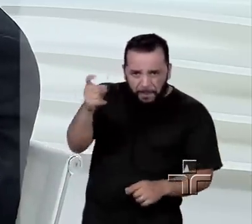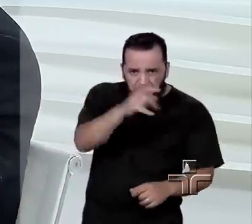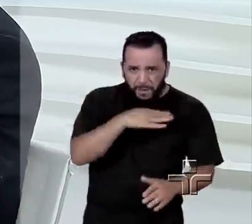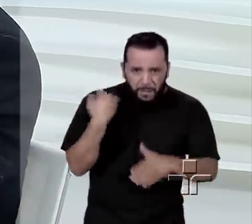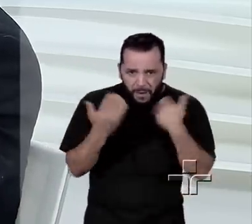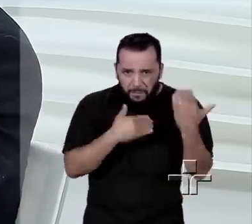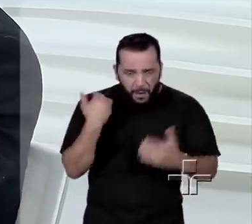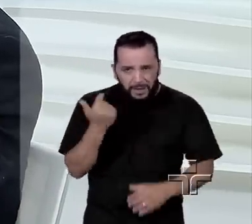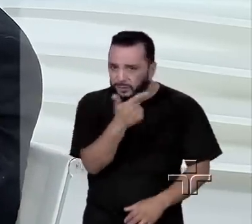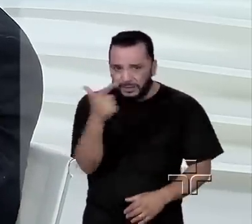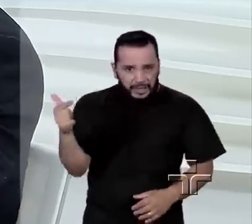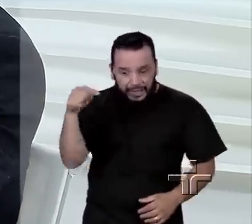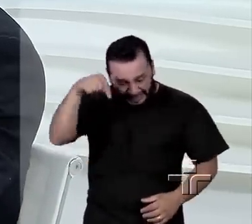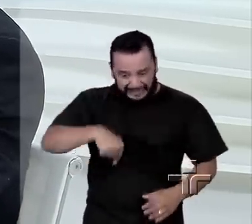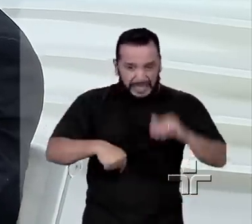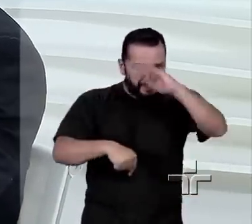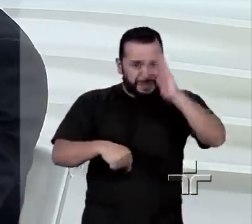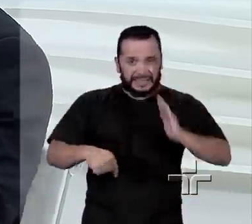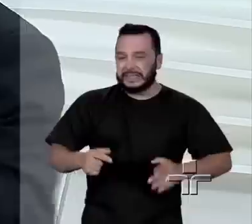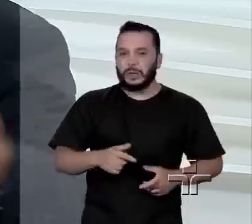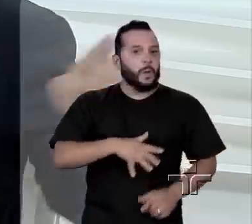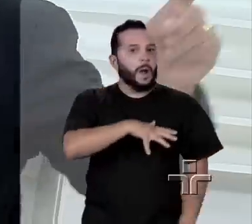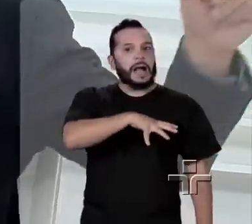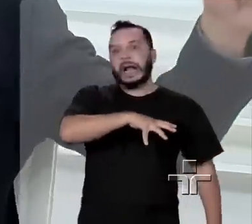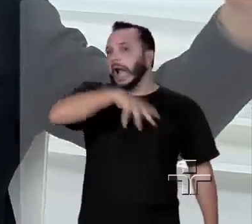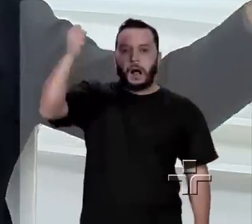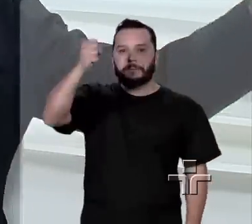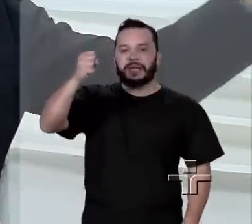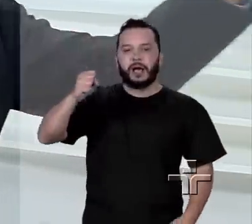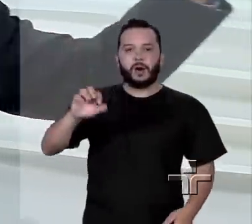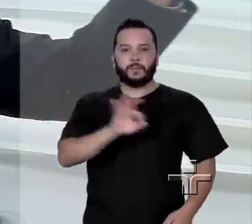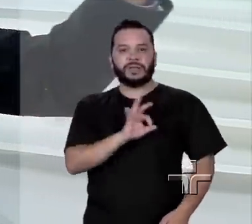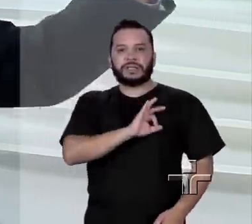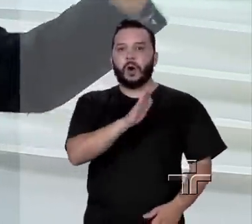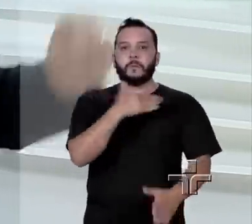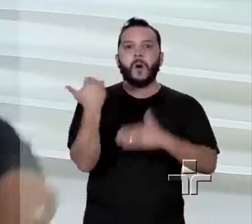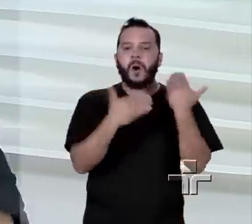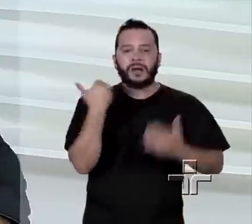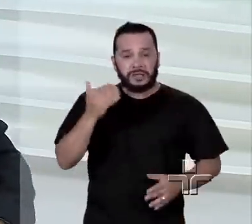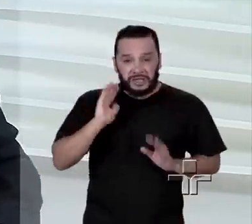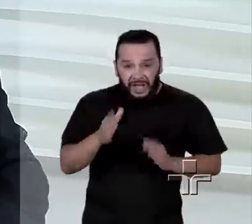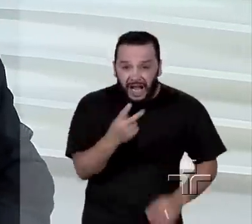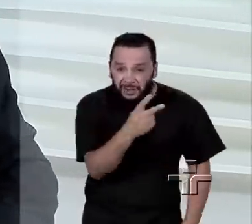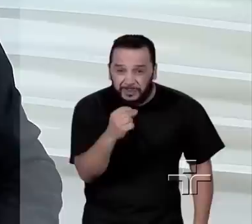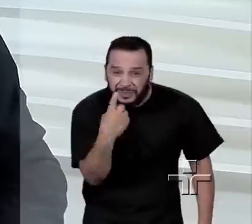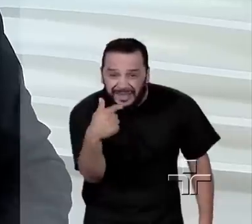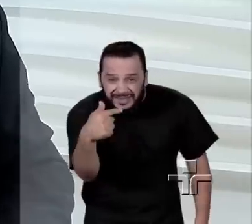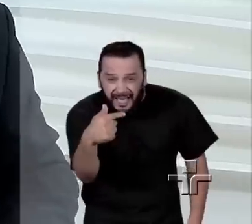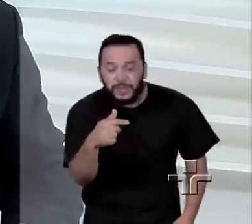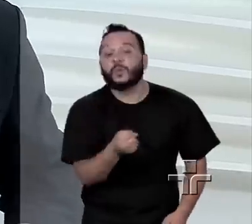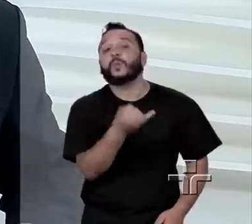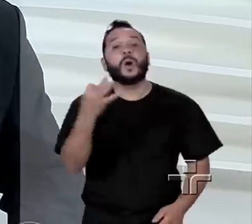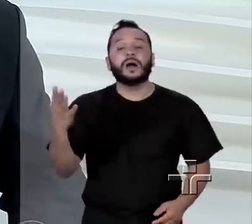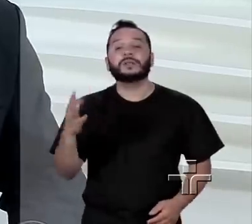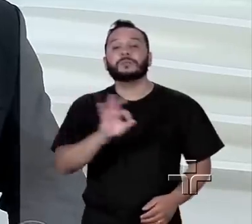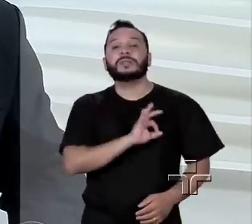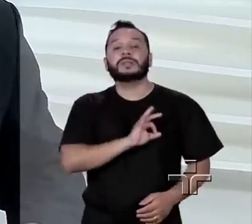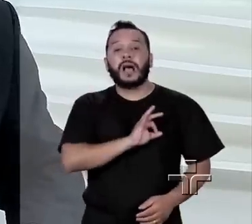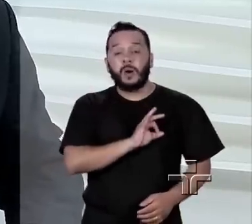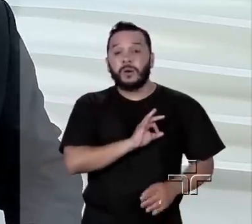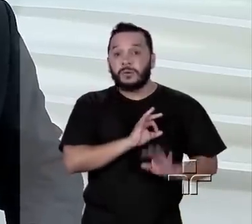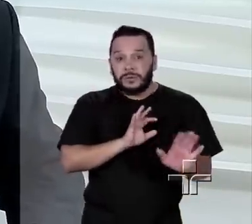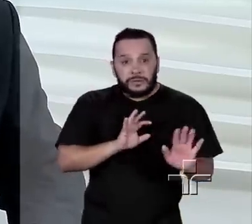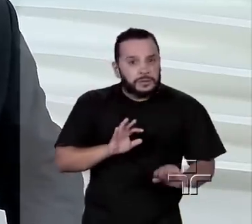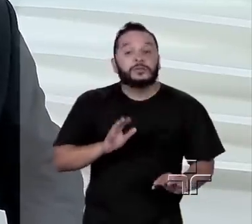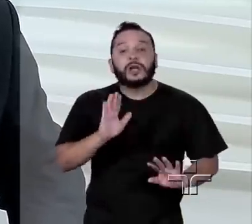Nenhum. Nós enterramos oficialmente em serviço, em 2017, 519 policiais.